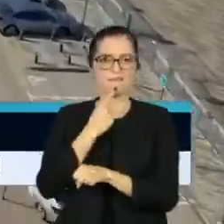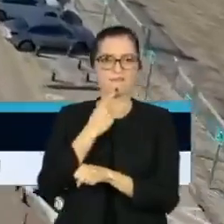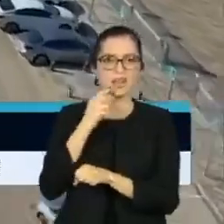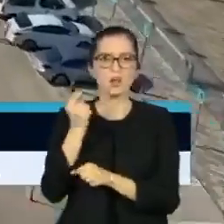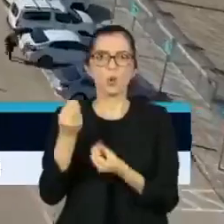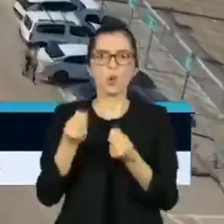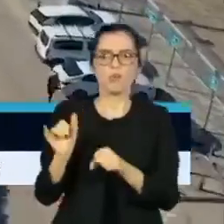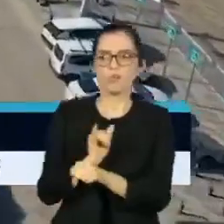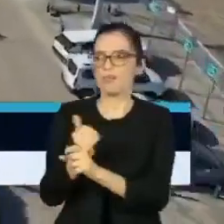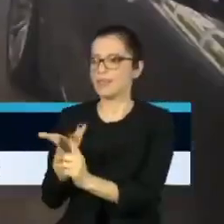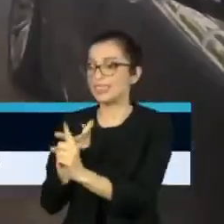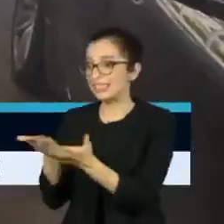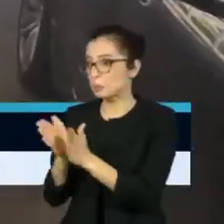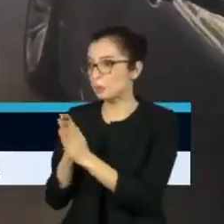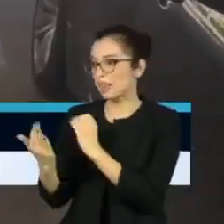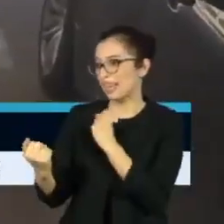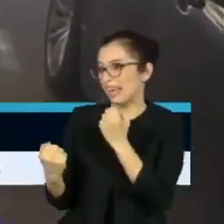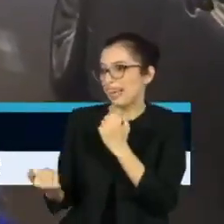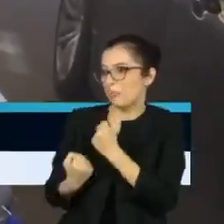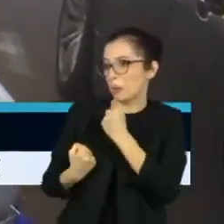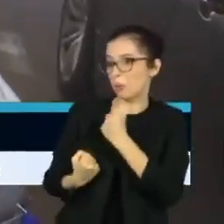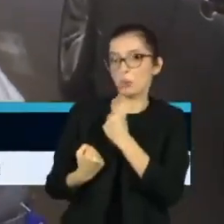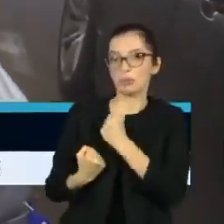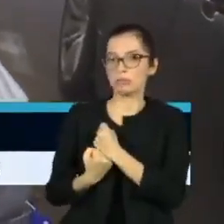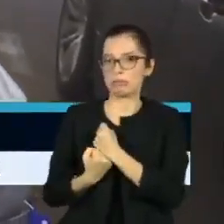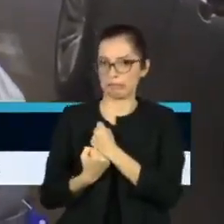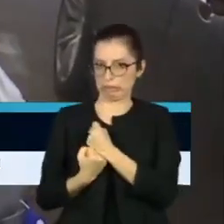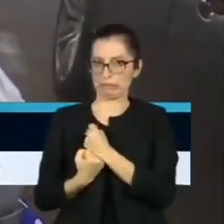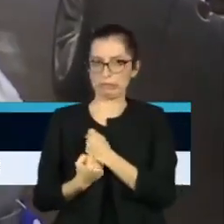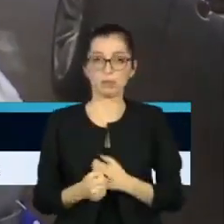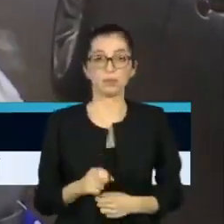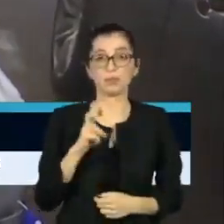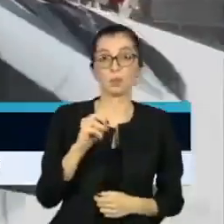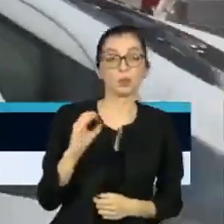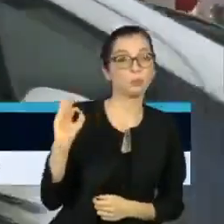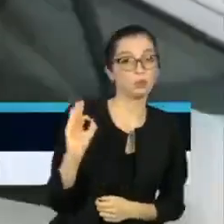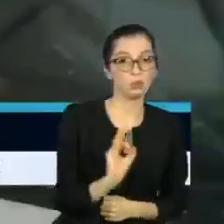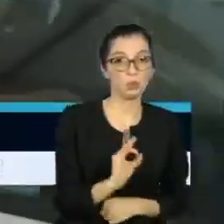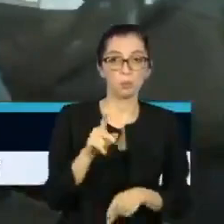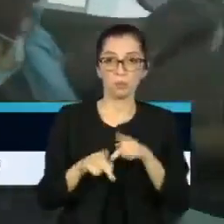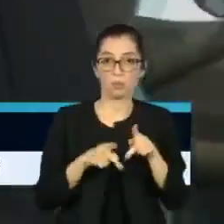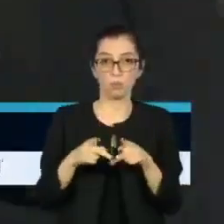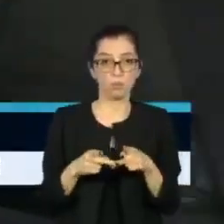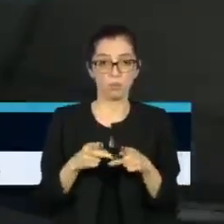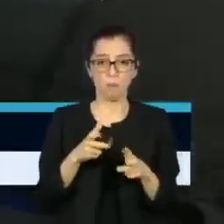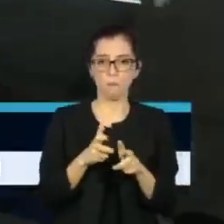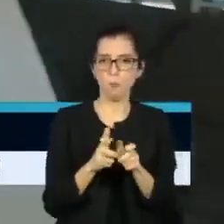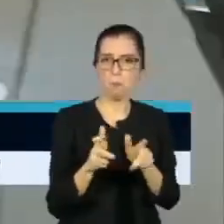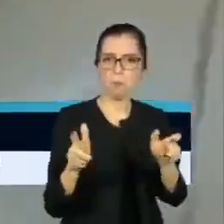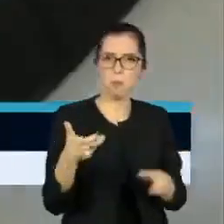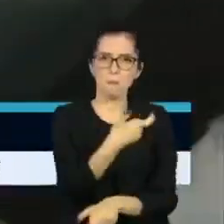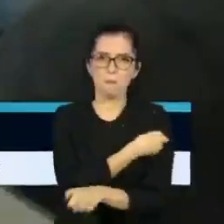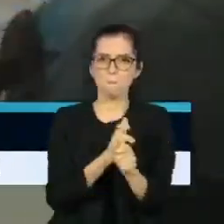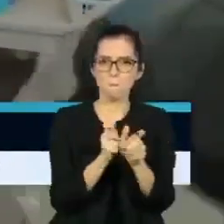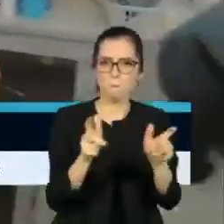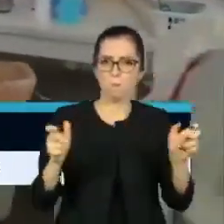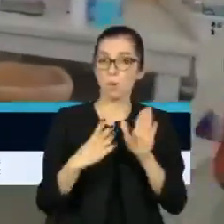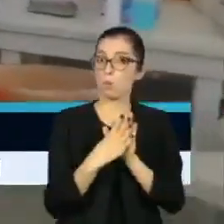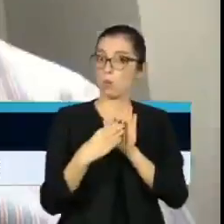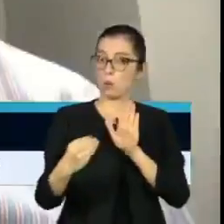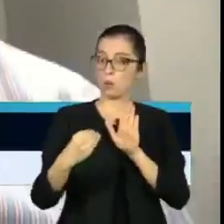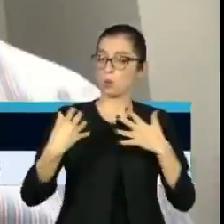da população de Israel fosse vacinada na pandemia. Isso até agora. Um exemplo para Bolsonaro, que